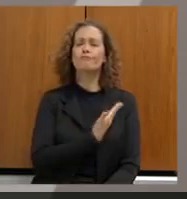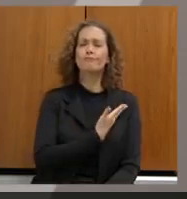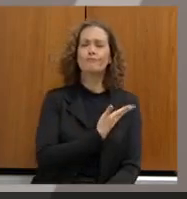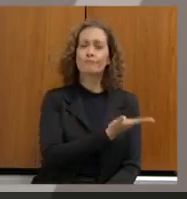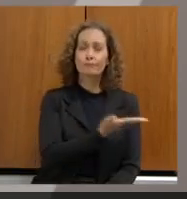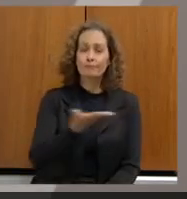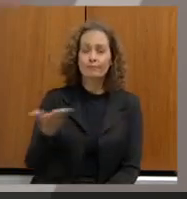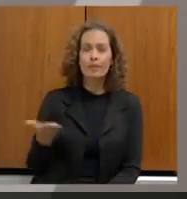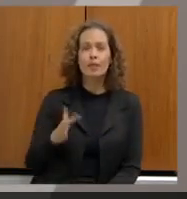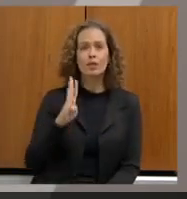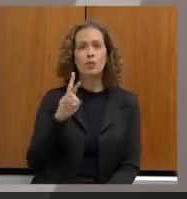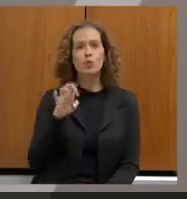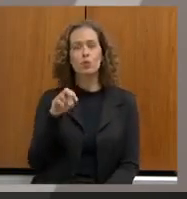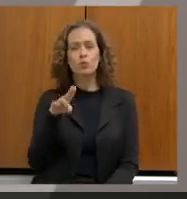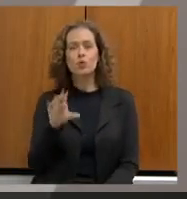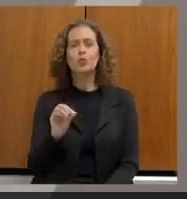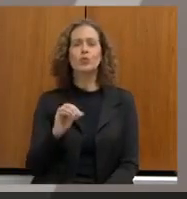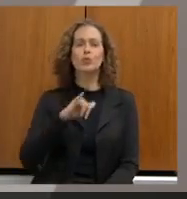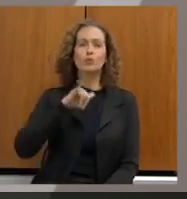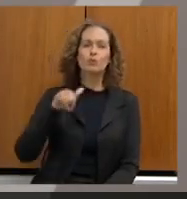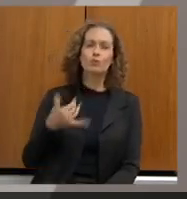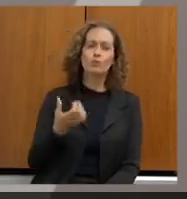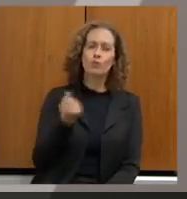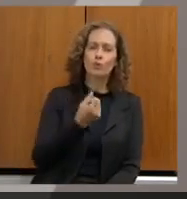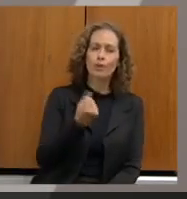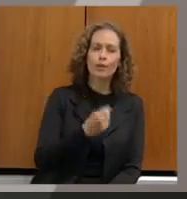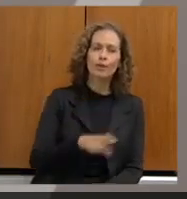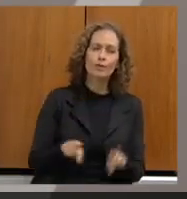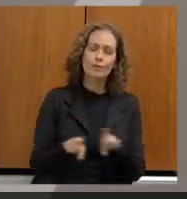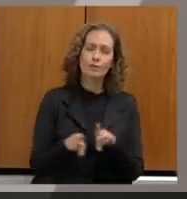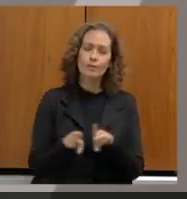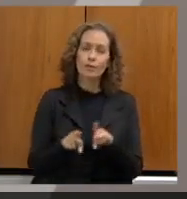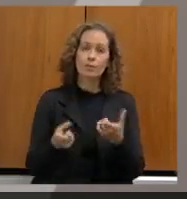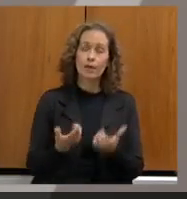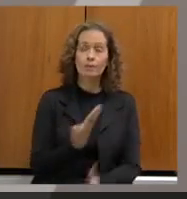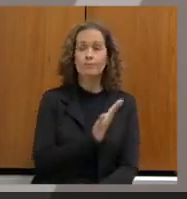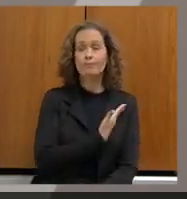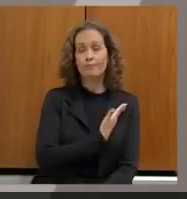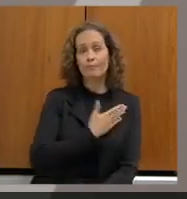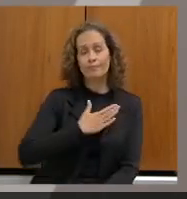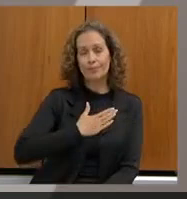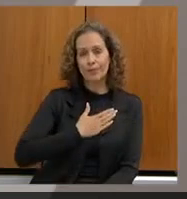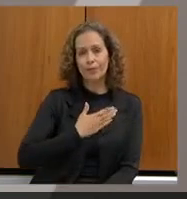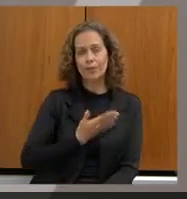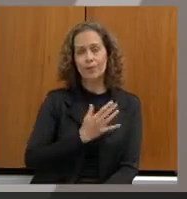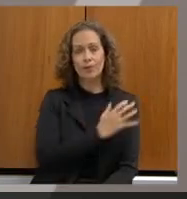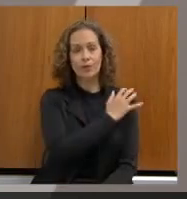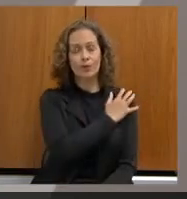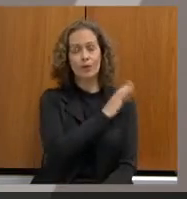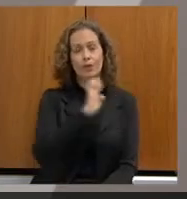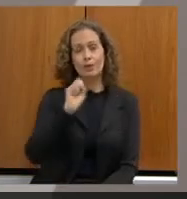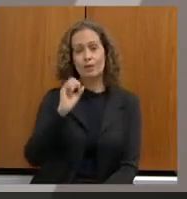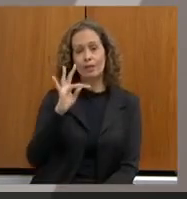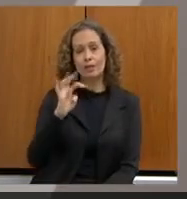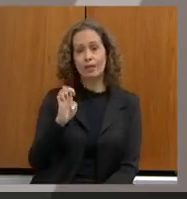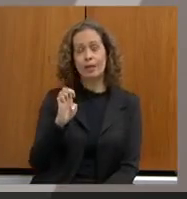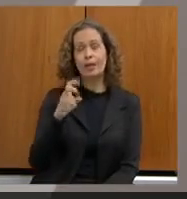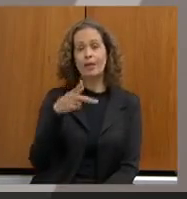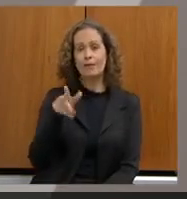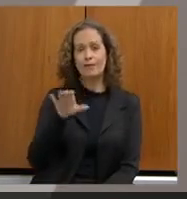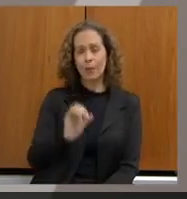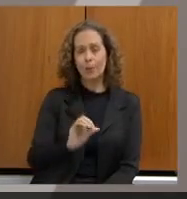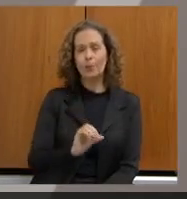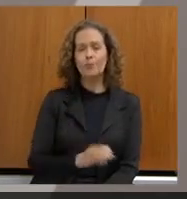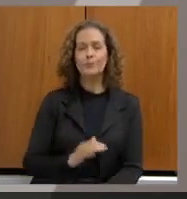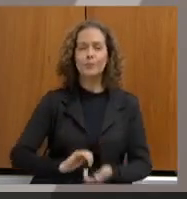aqui as ervilhas e Bruno João Leite e a pessoa deste grande amigo Coronel Estevam complementar também